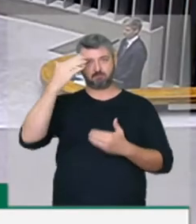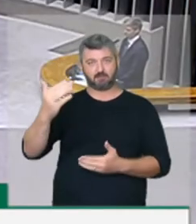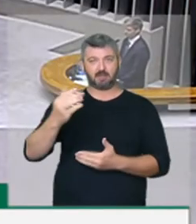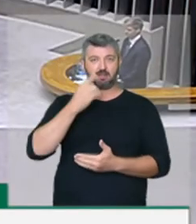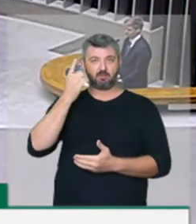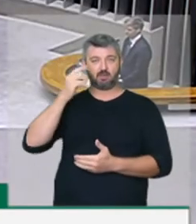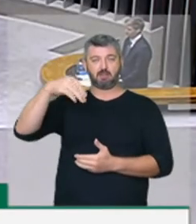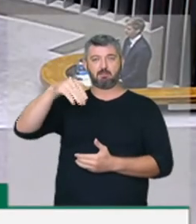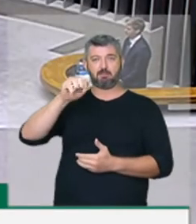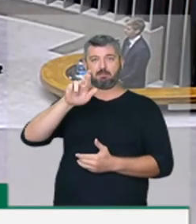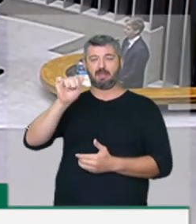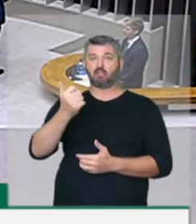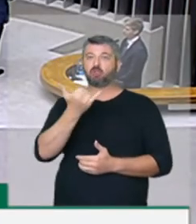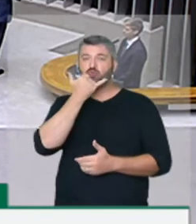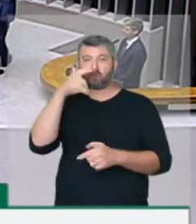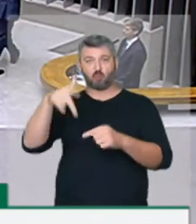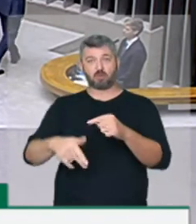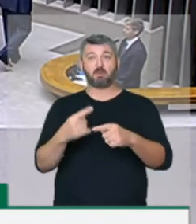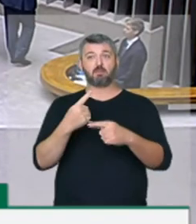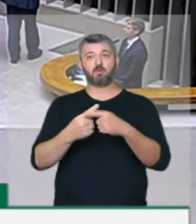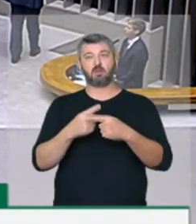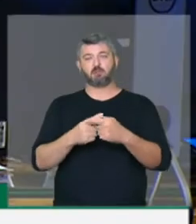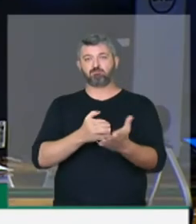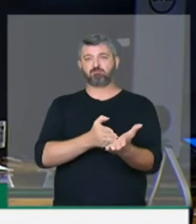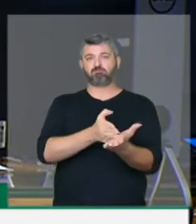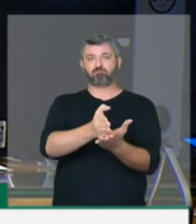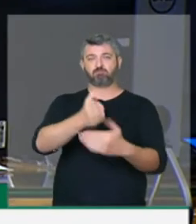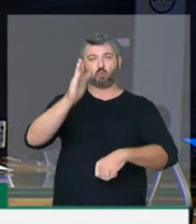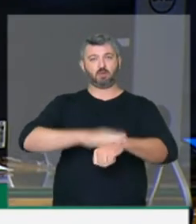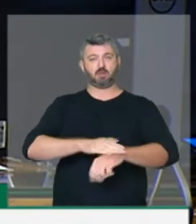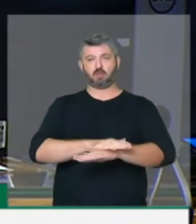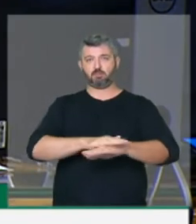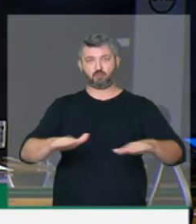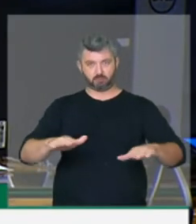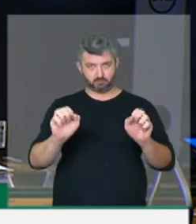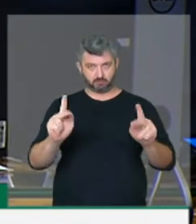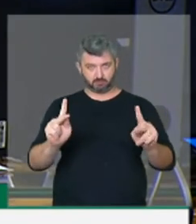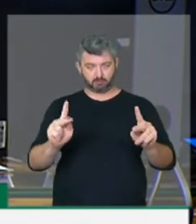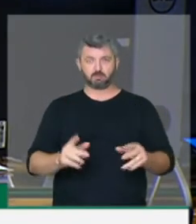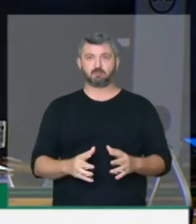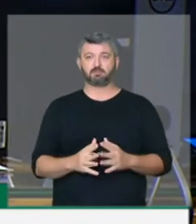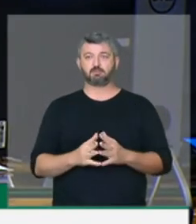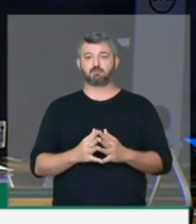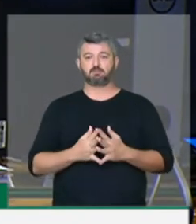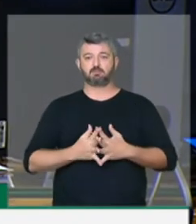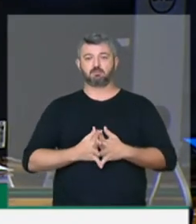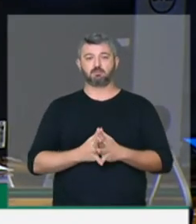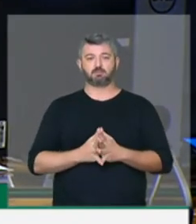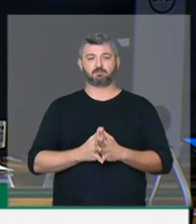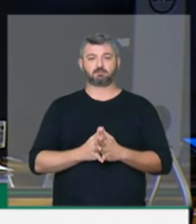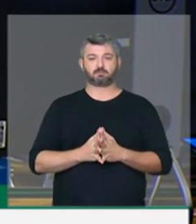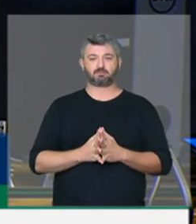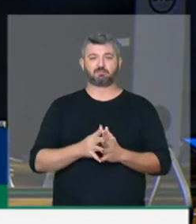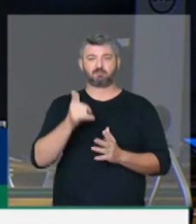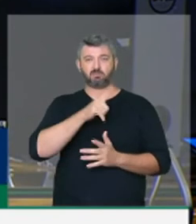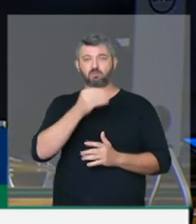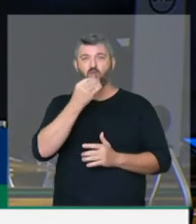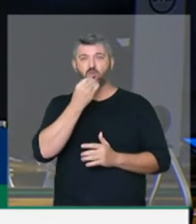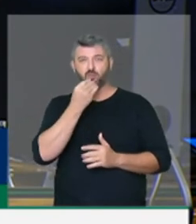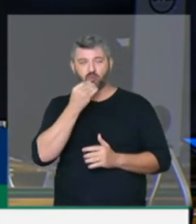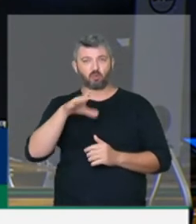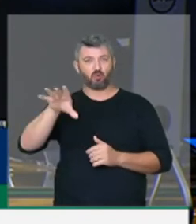Rosário. Perdão, mas eu preciso ser rigoroso com o tempo para que a gente tenha a oportunidade